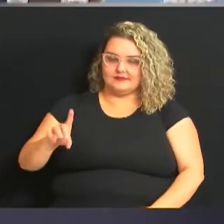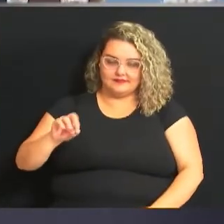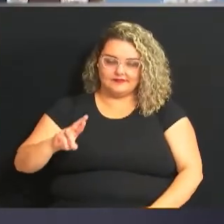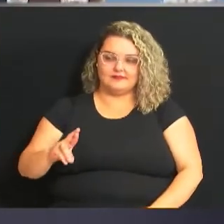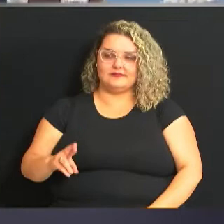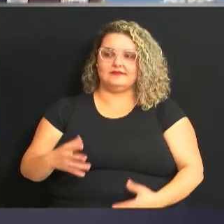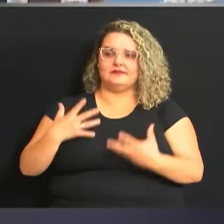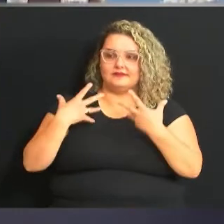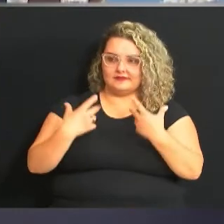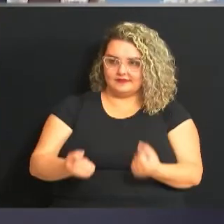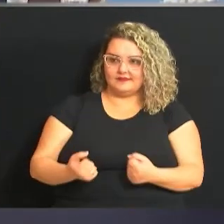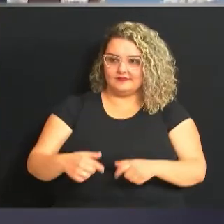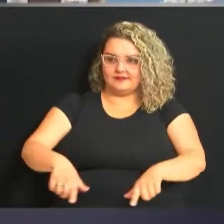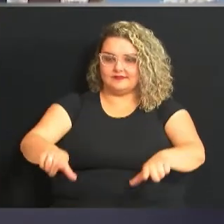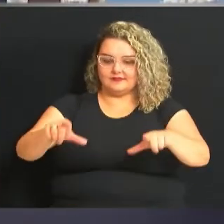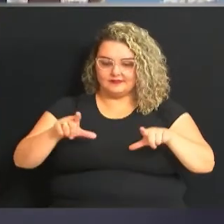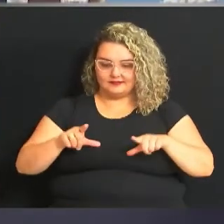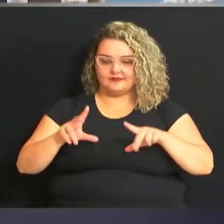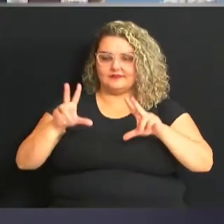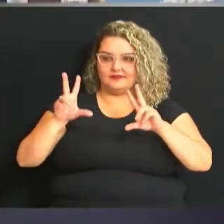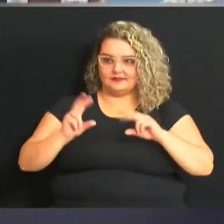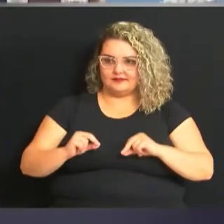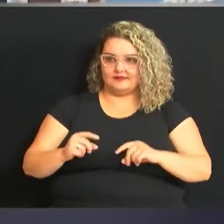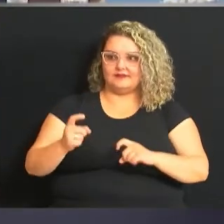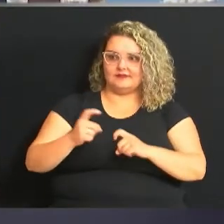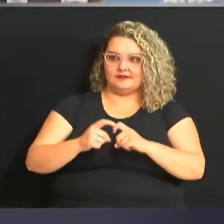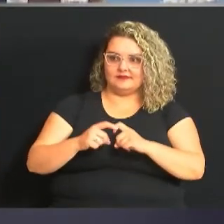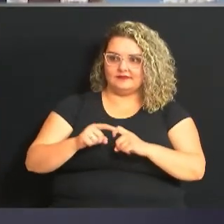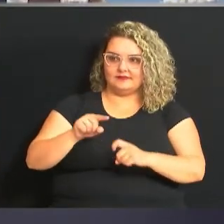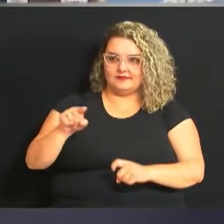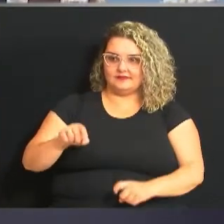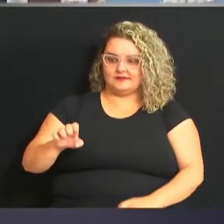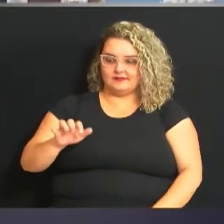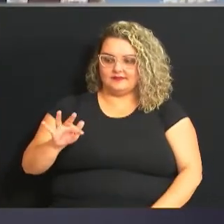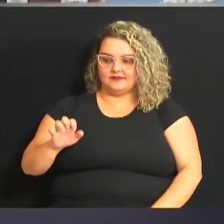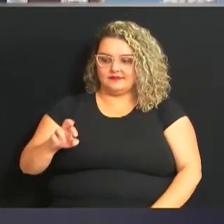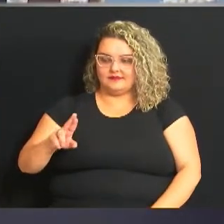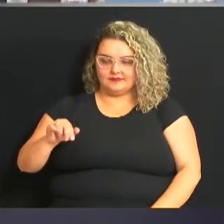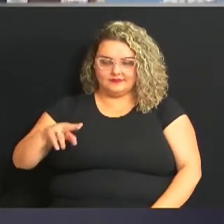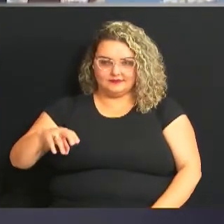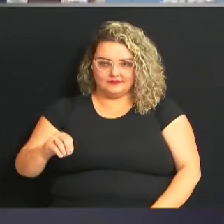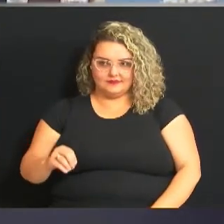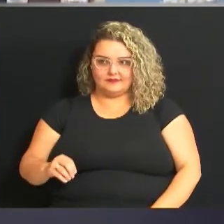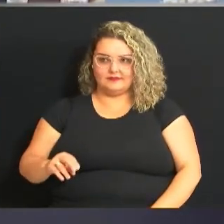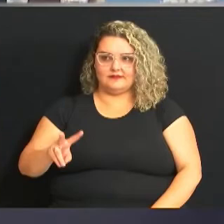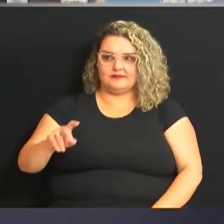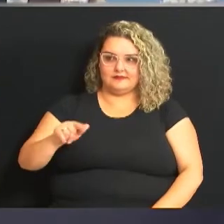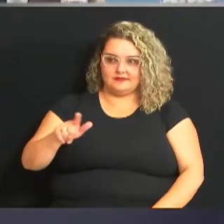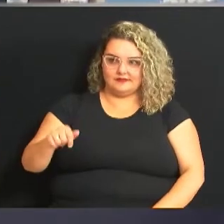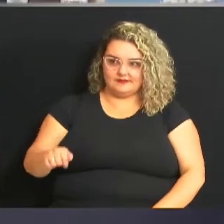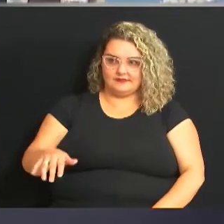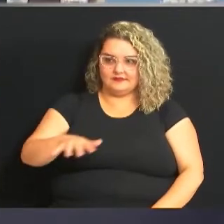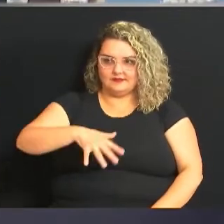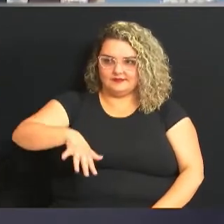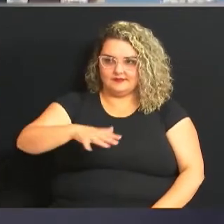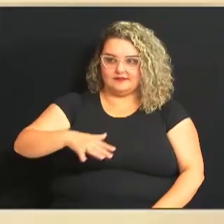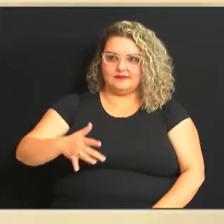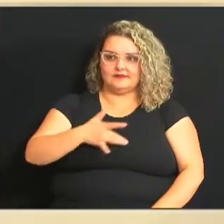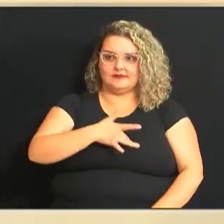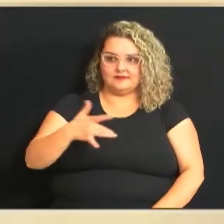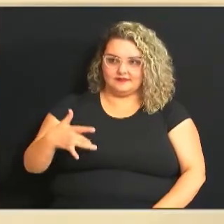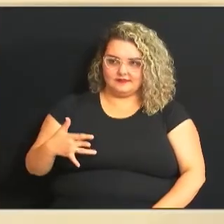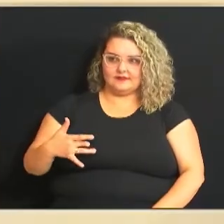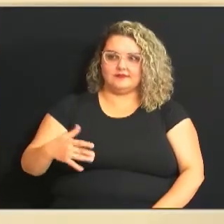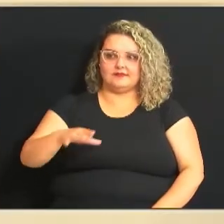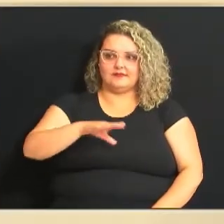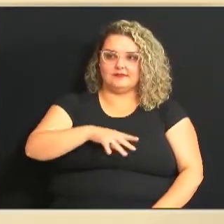também em Campinas. Entre os questionamentos estão as seguintes perguntas. Qual o atual nível de abastecimento do estoque dos medicamentos